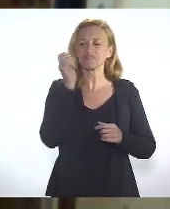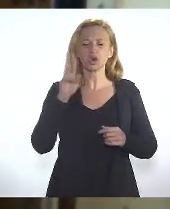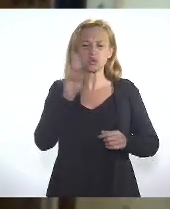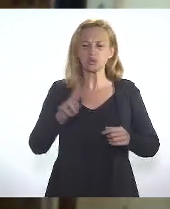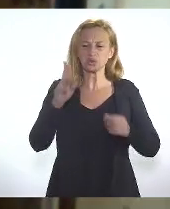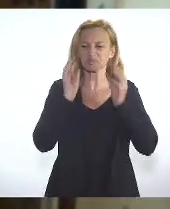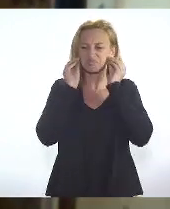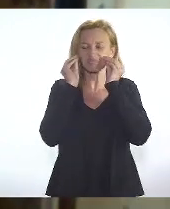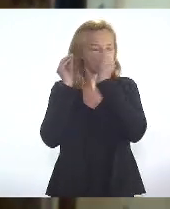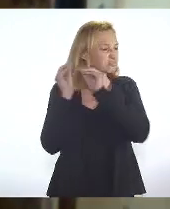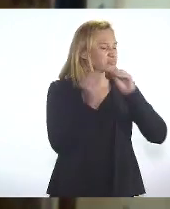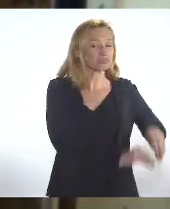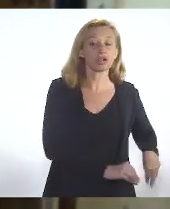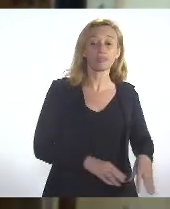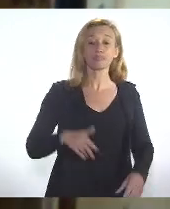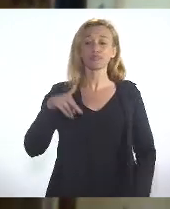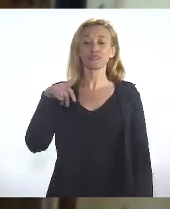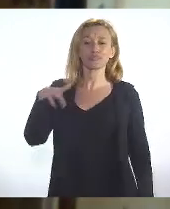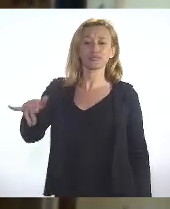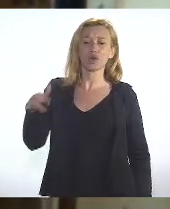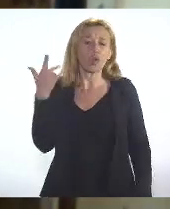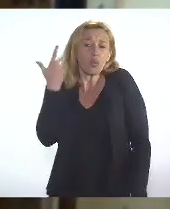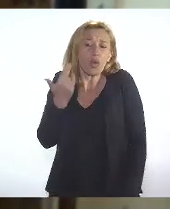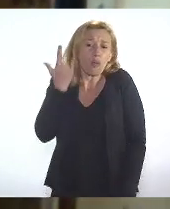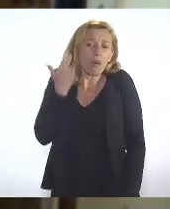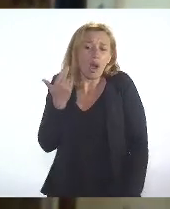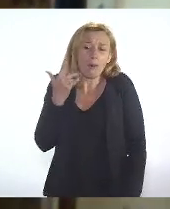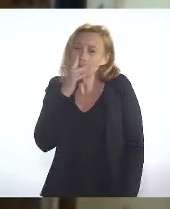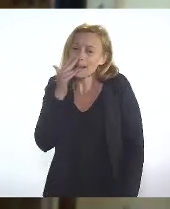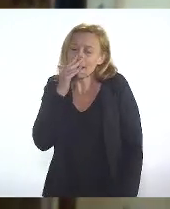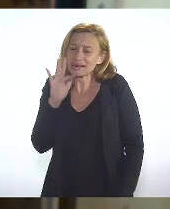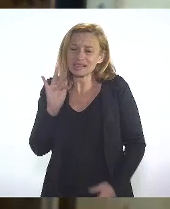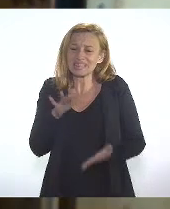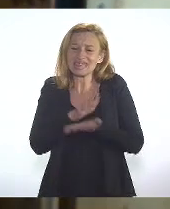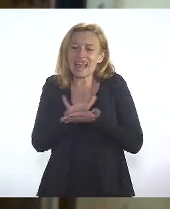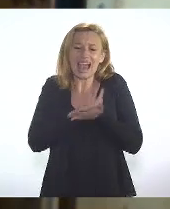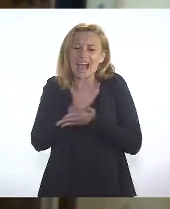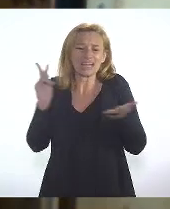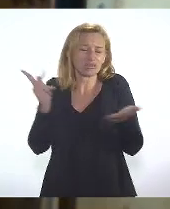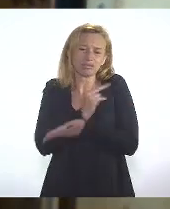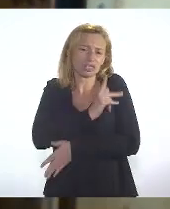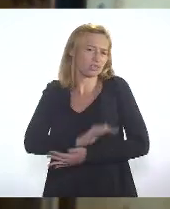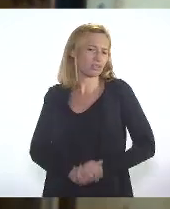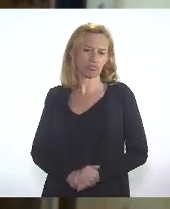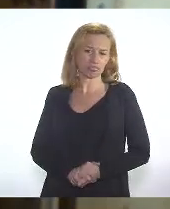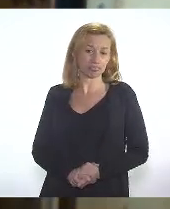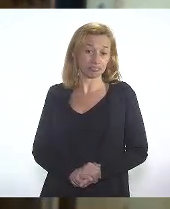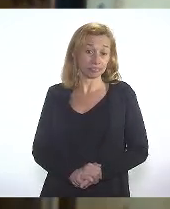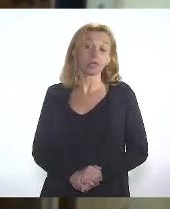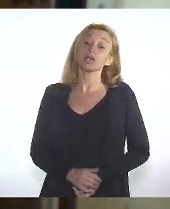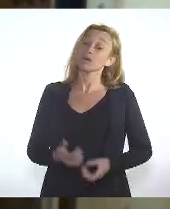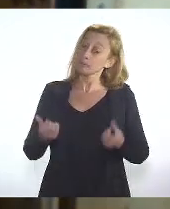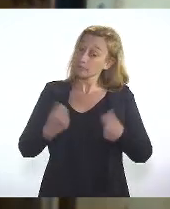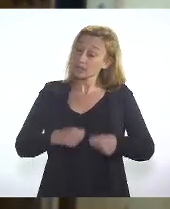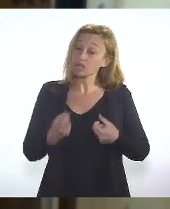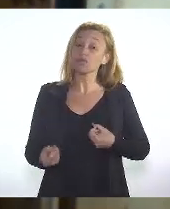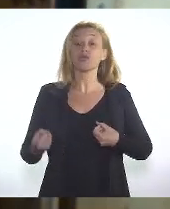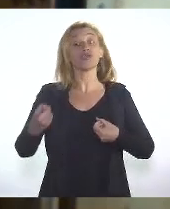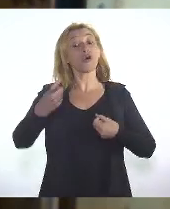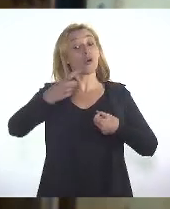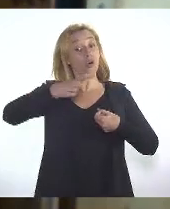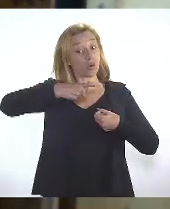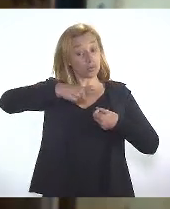que voltar a mostrar que é a forma eficaz de diminuir